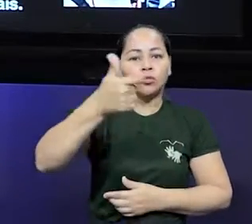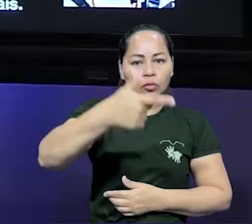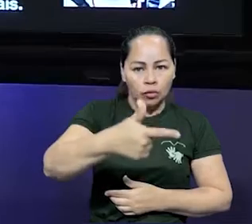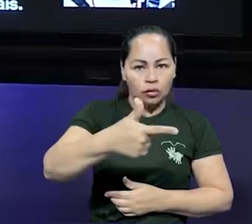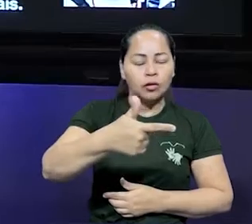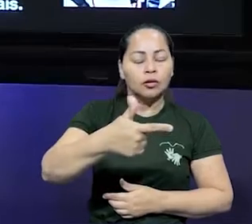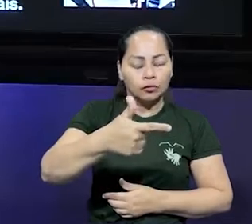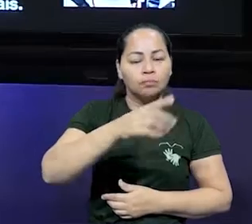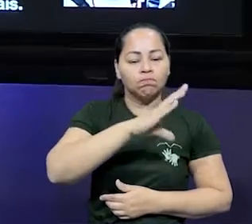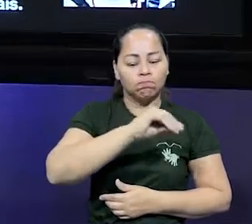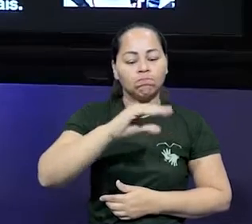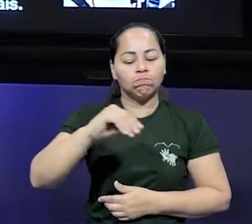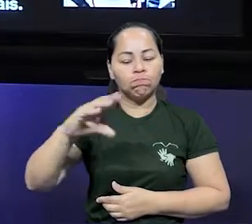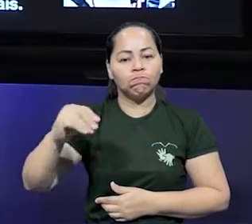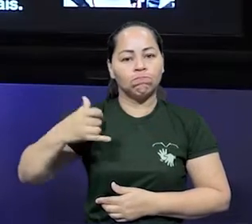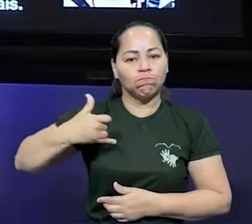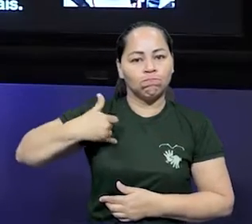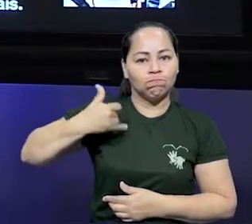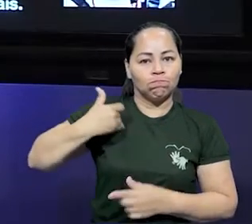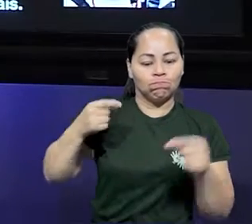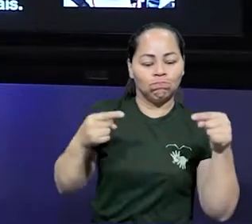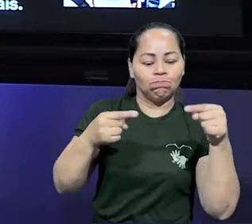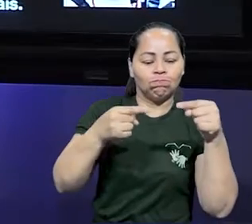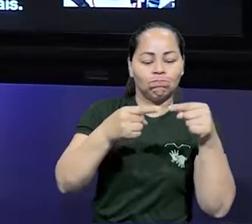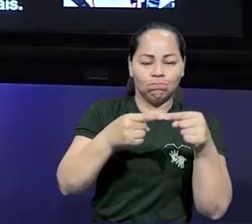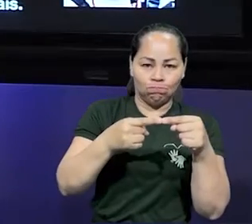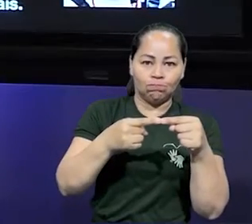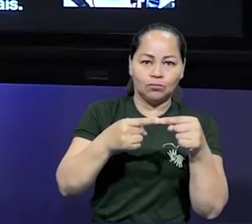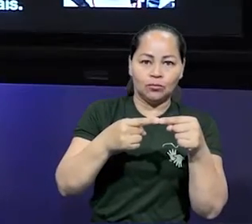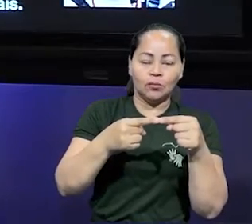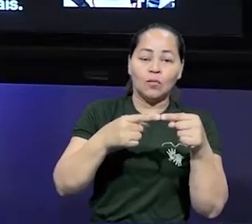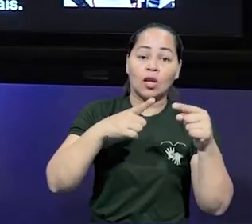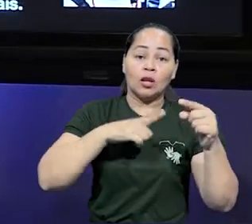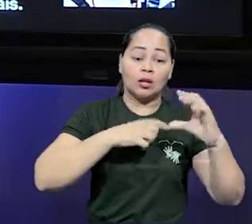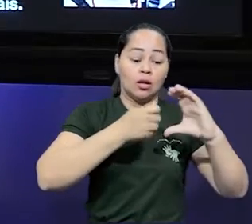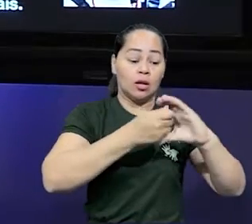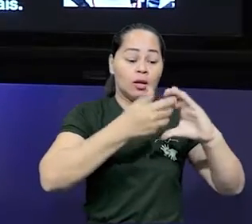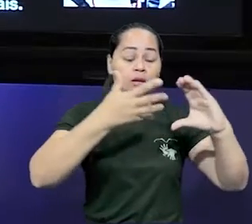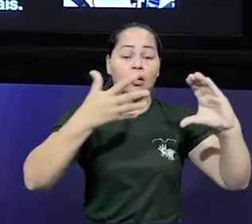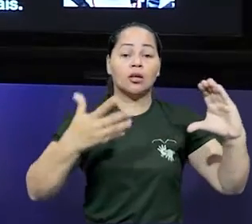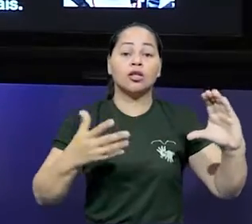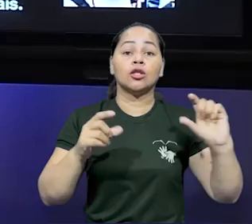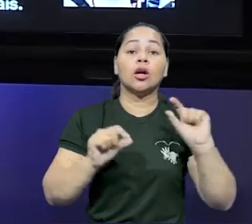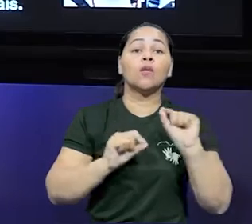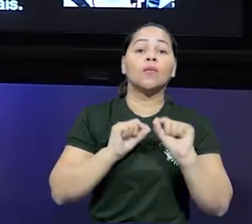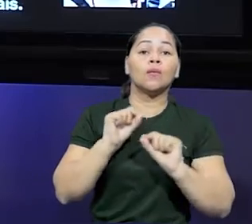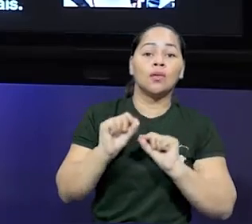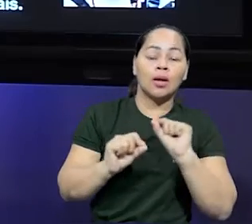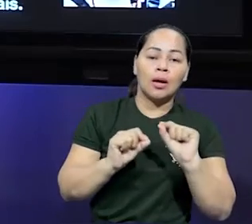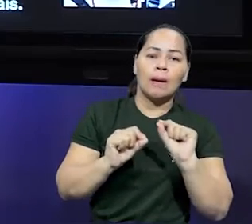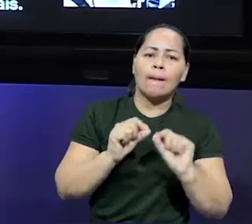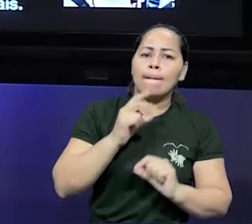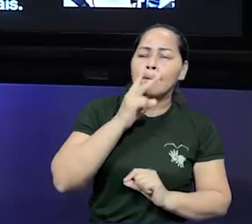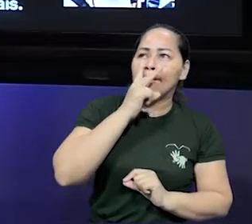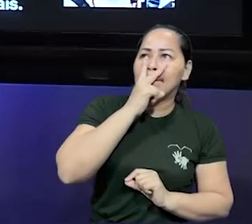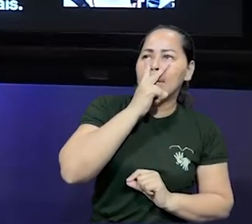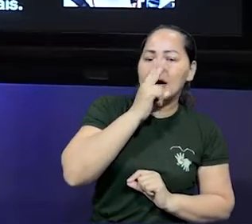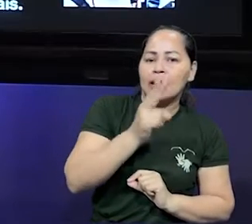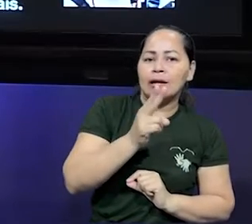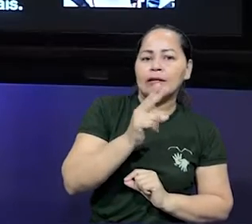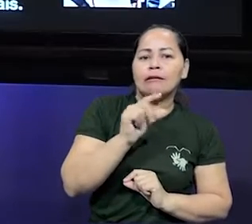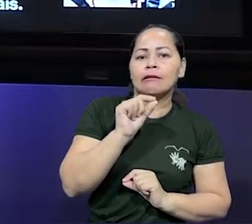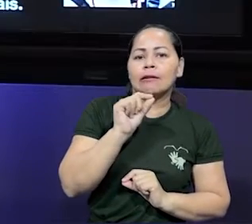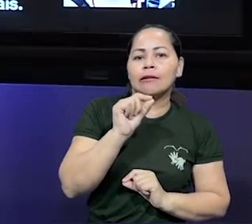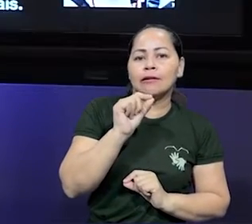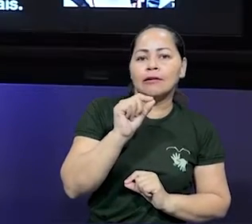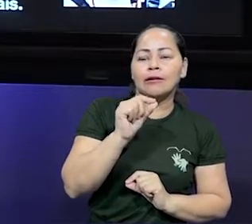anos e tem por característica uma contradição. É o momento em que, ganhando